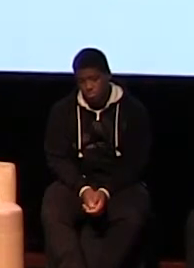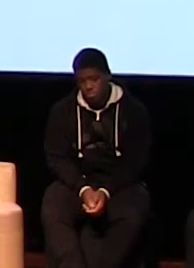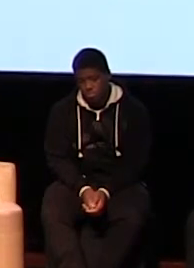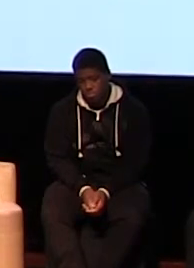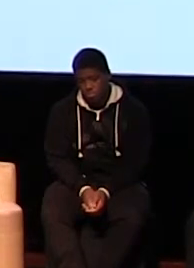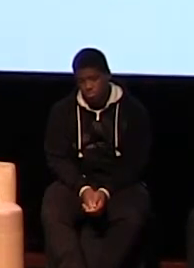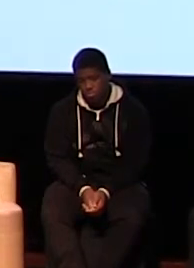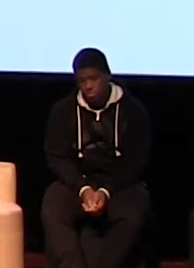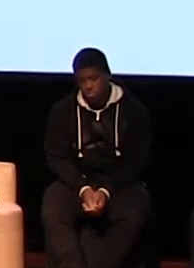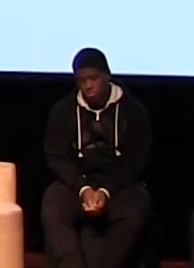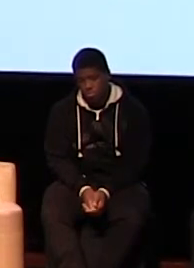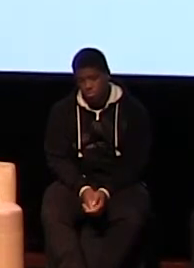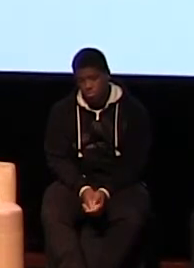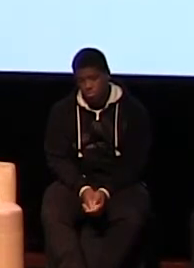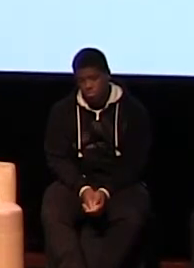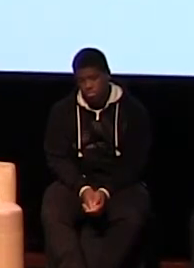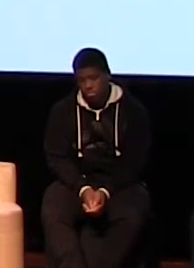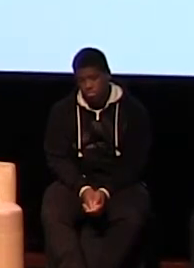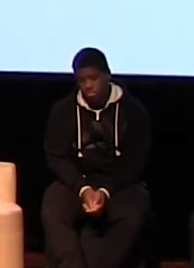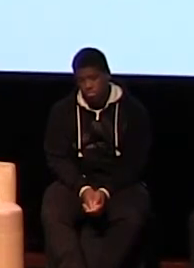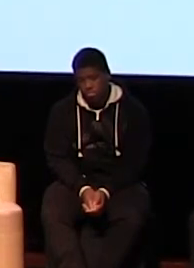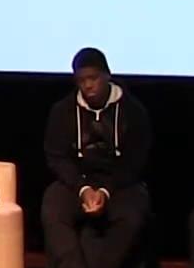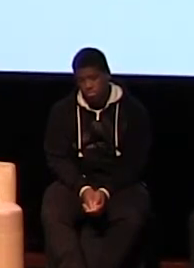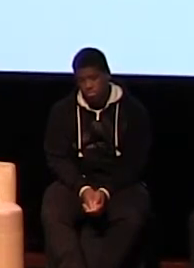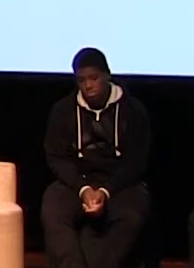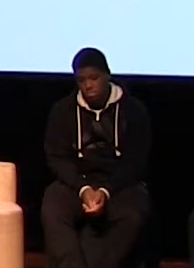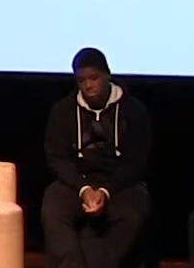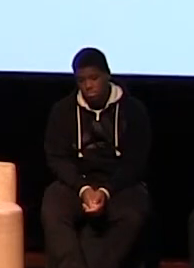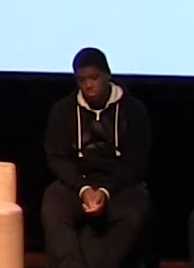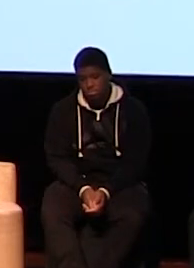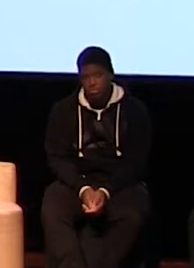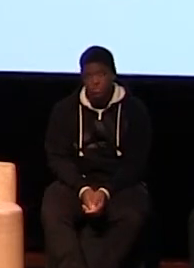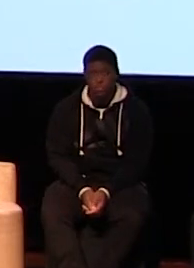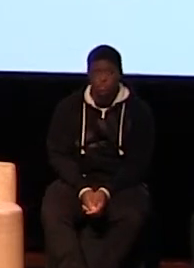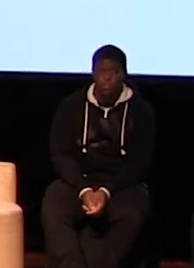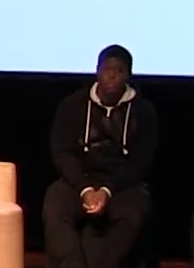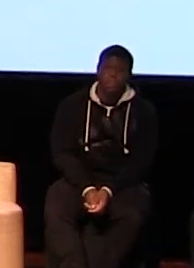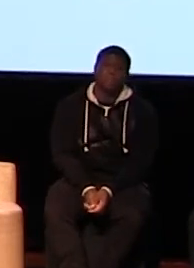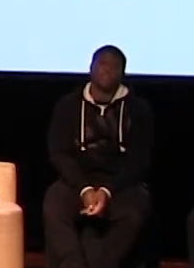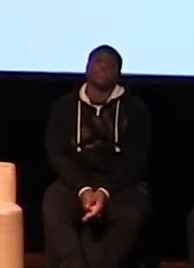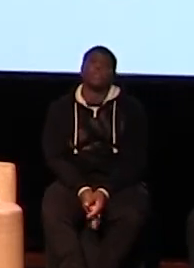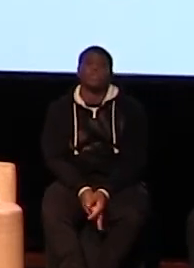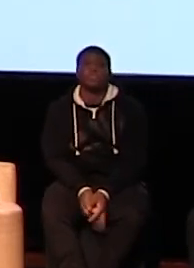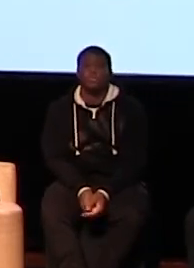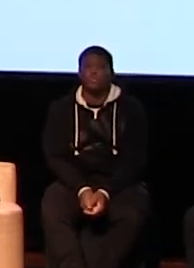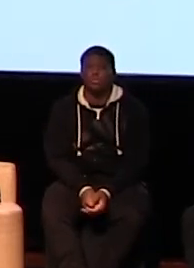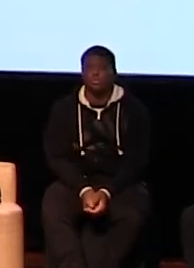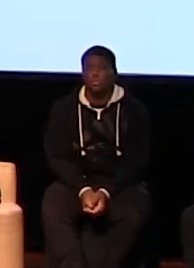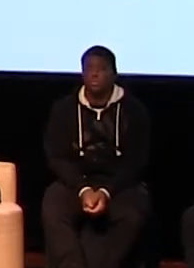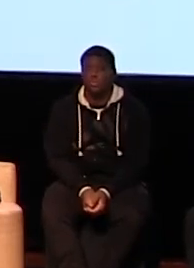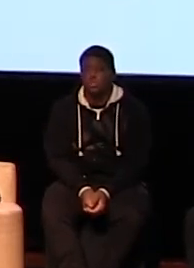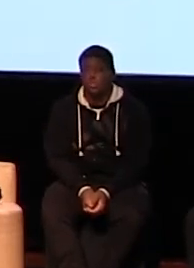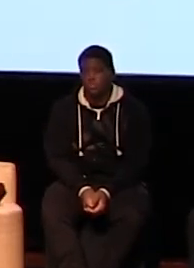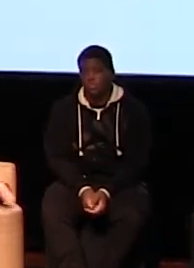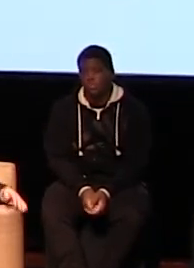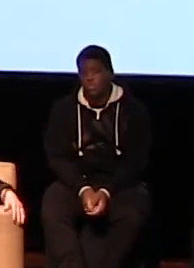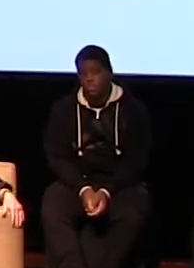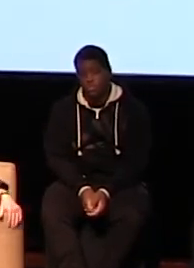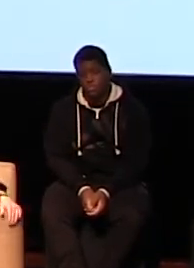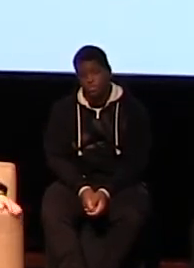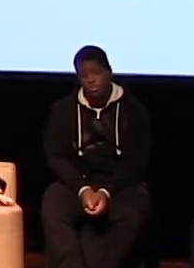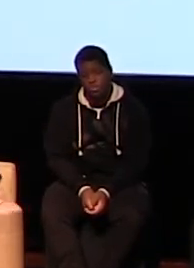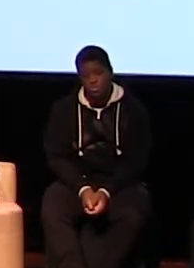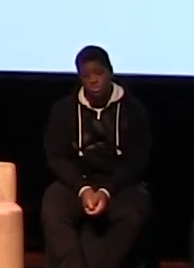sempre mensais, e a gente conversava sobre o que está acontecendo, principalmente dentro da sala de aula e na